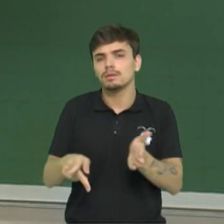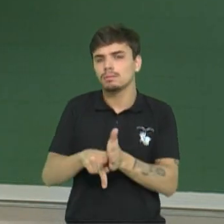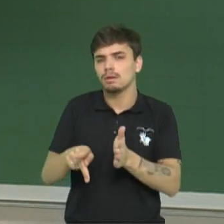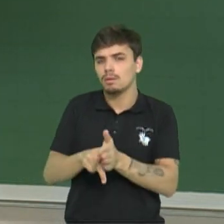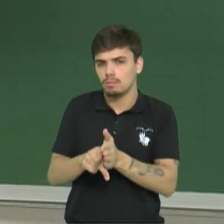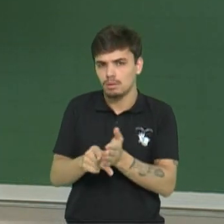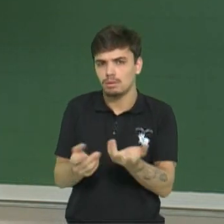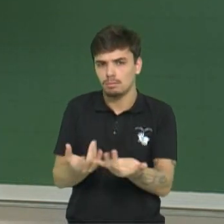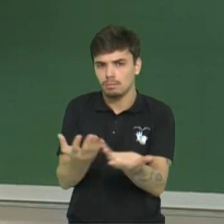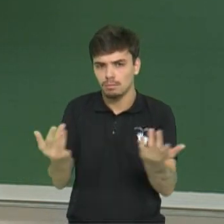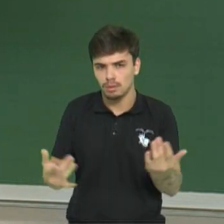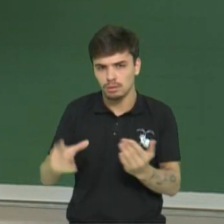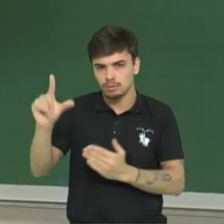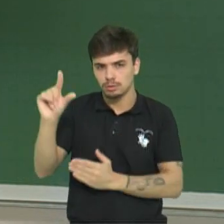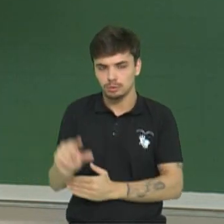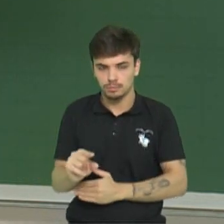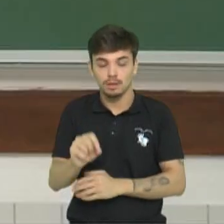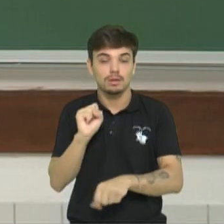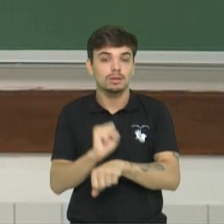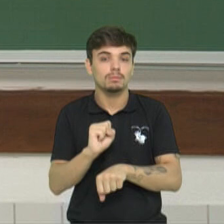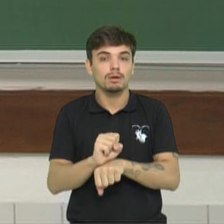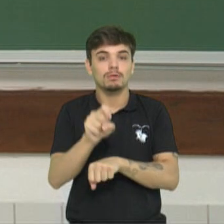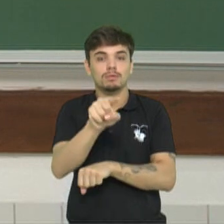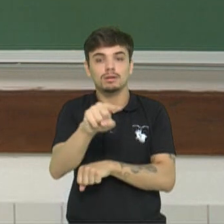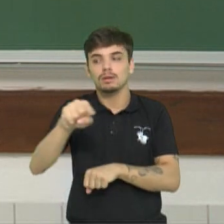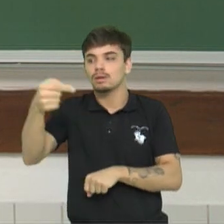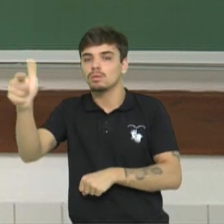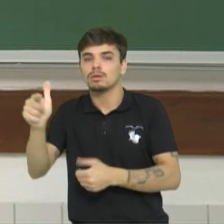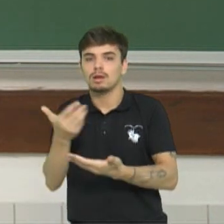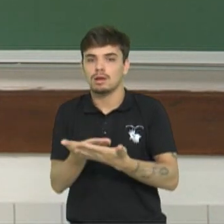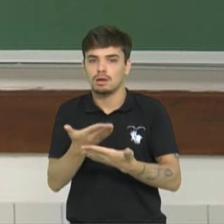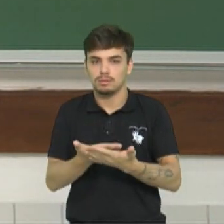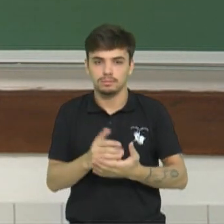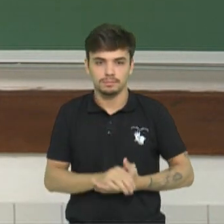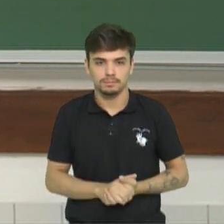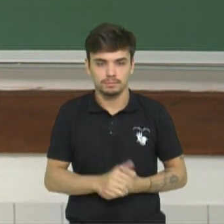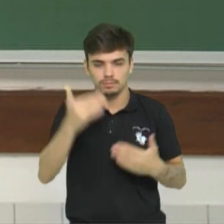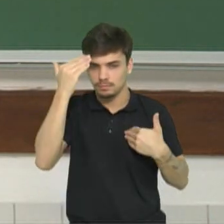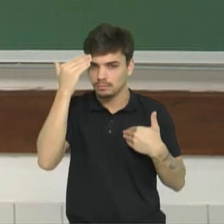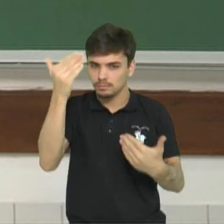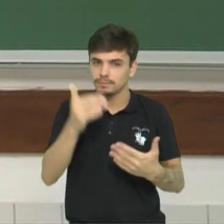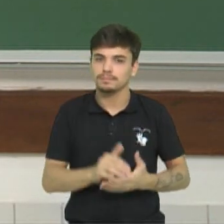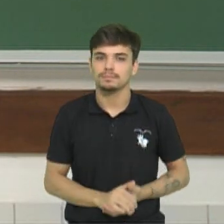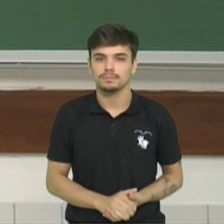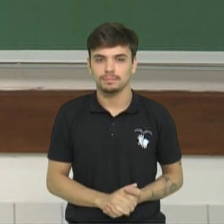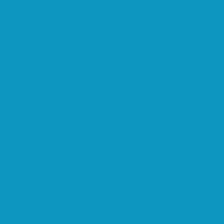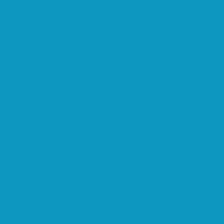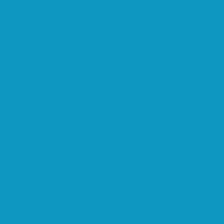reações de oxirredução. Espero vocês na próxima aula. Muito obrigada!